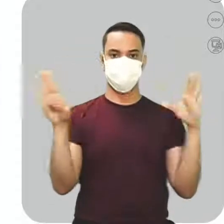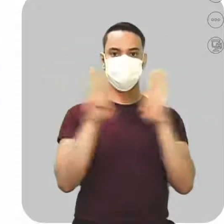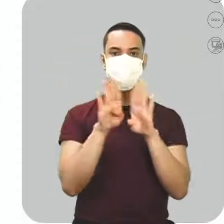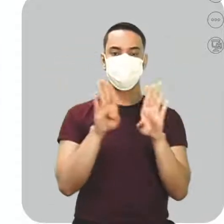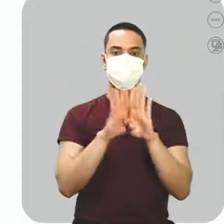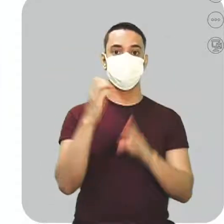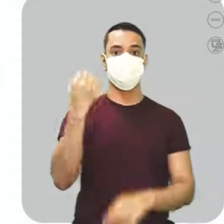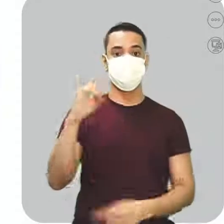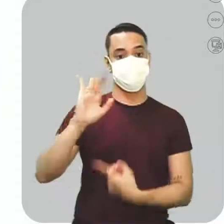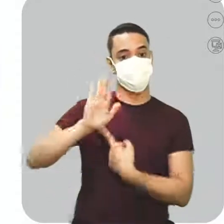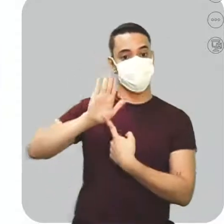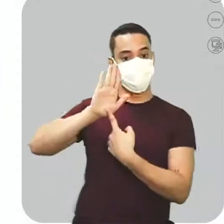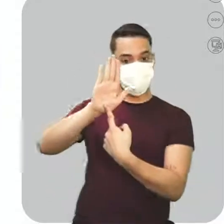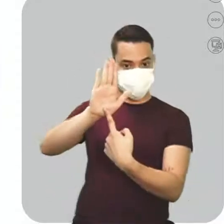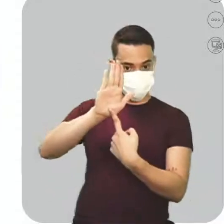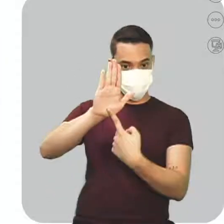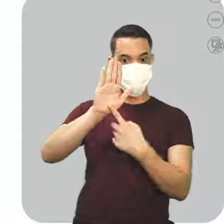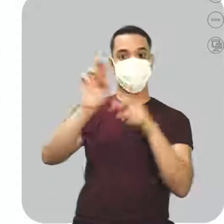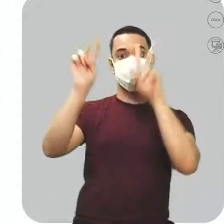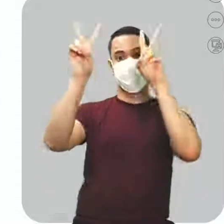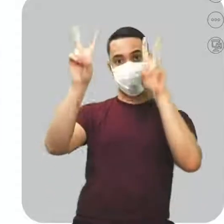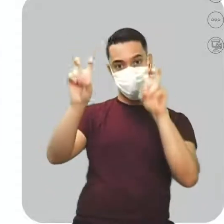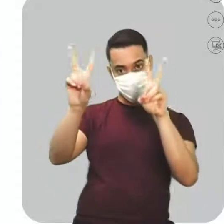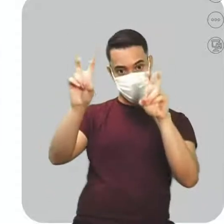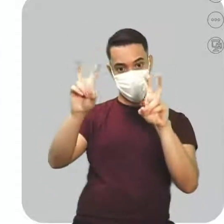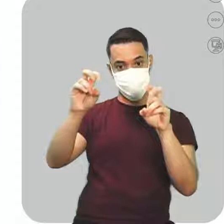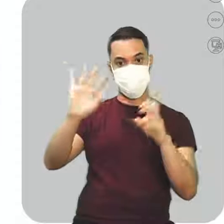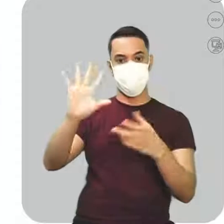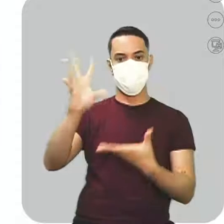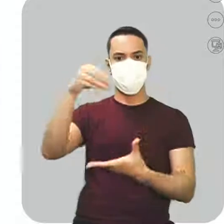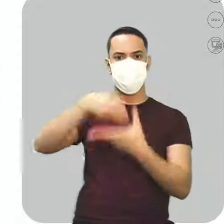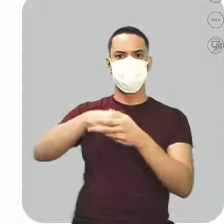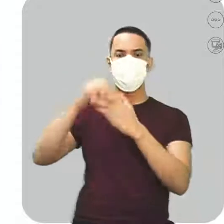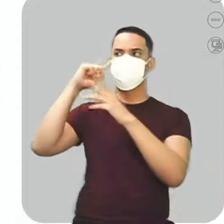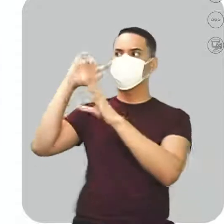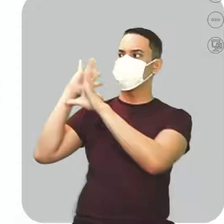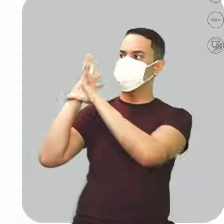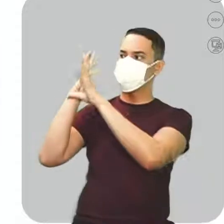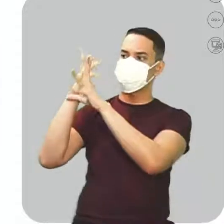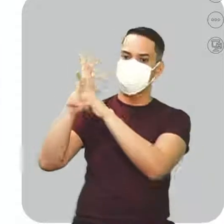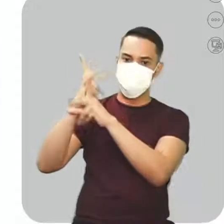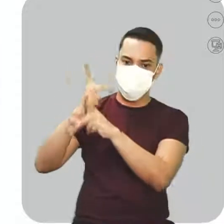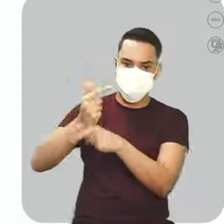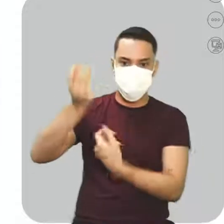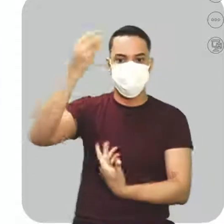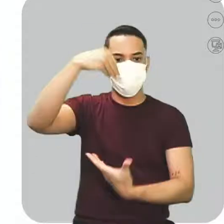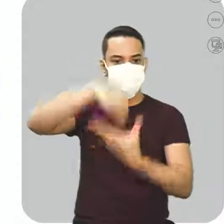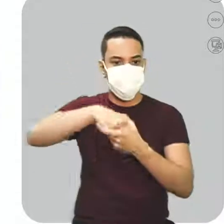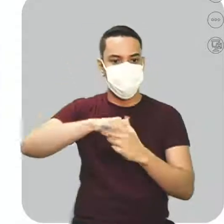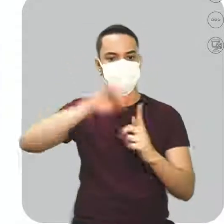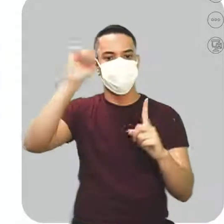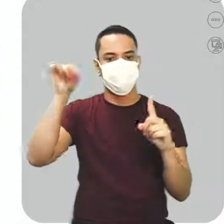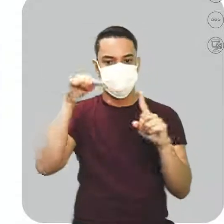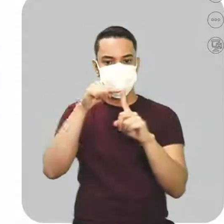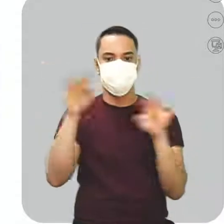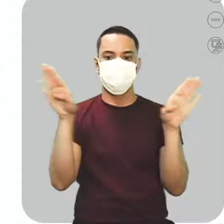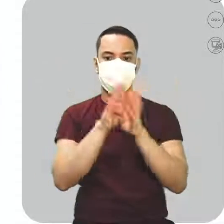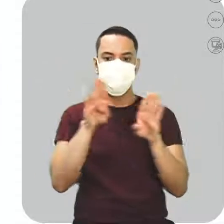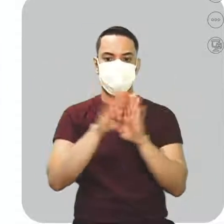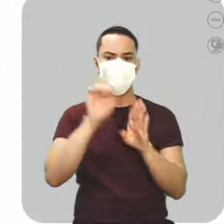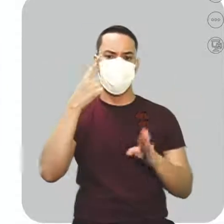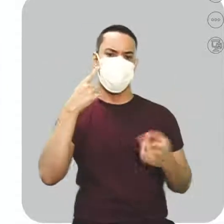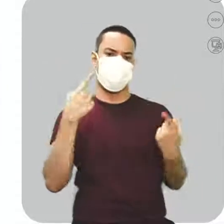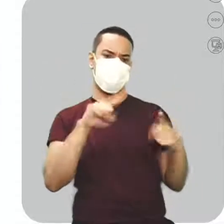quando apresentamos um tema de modo mais introspectivo, né? Quando o nosso objetivo também é